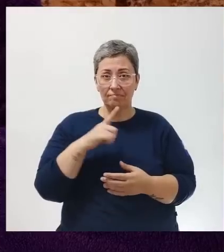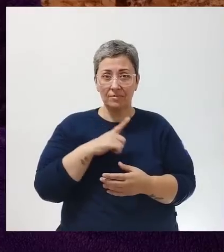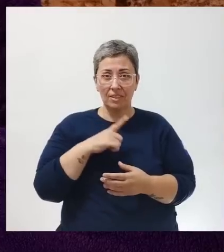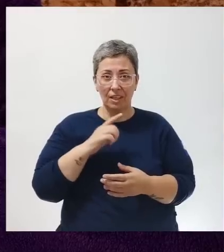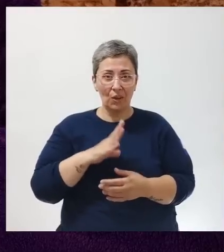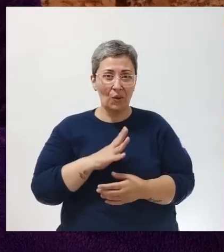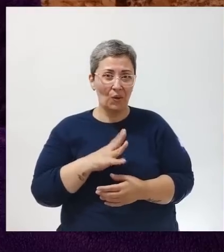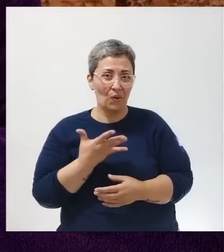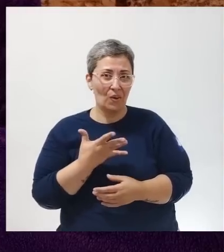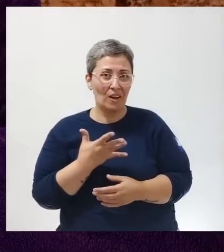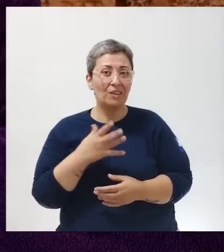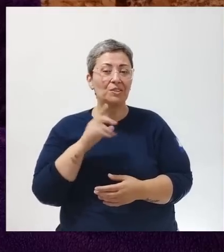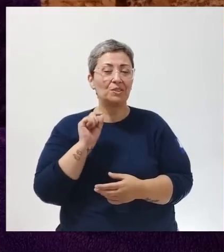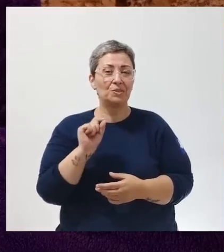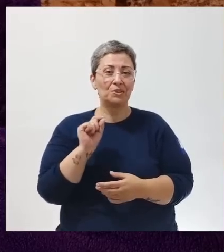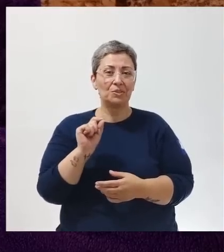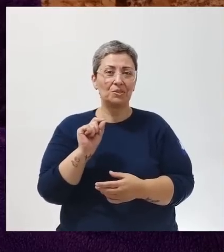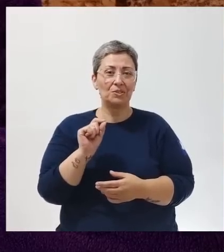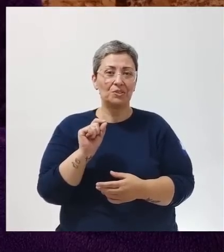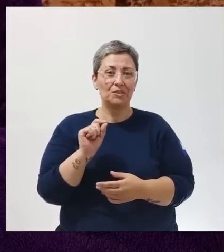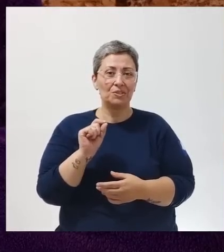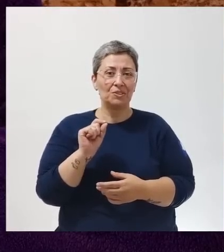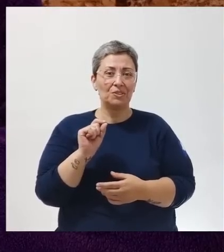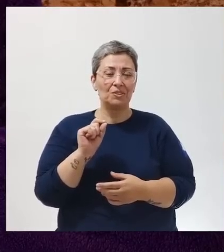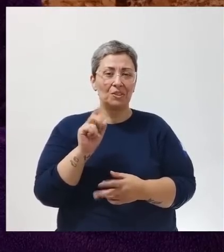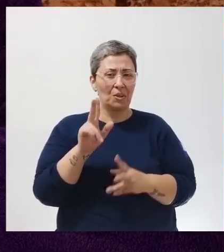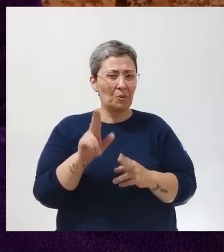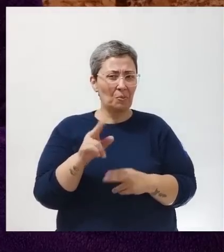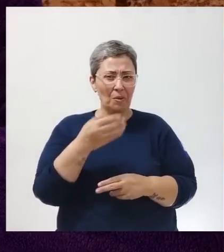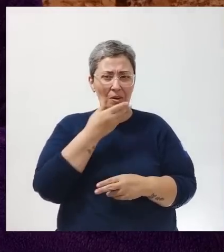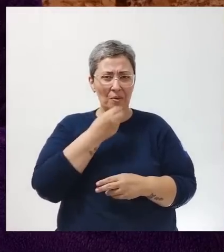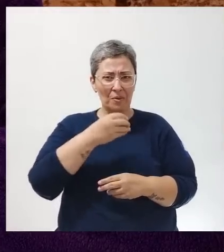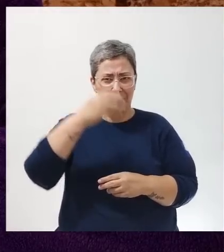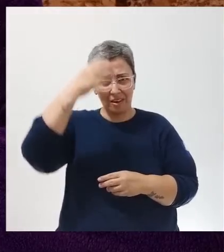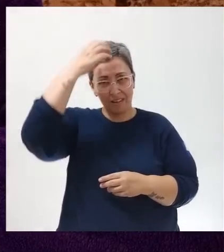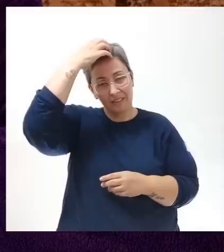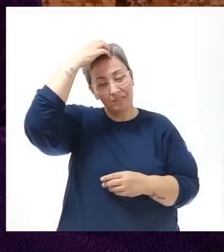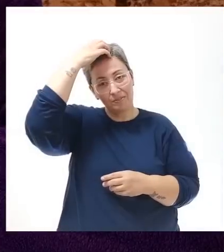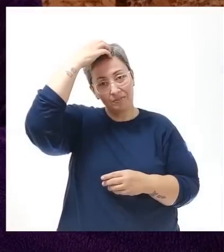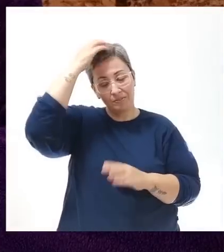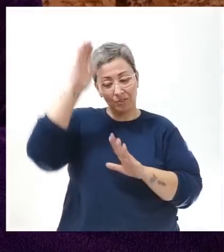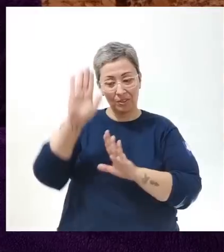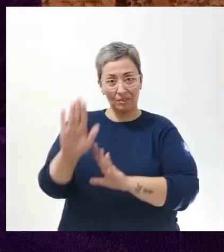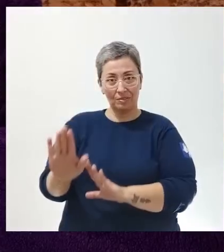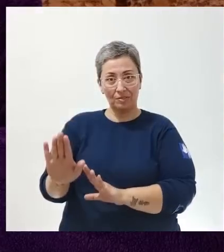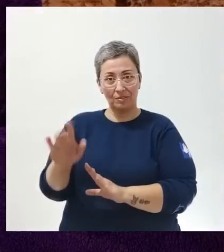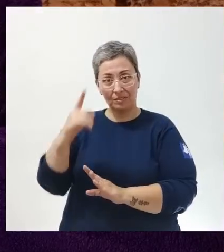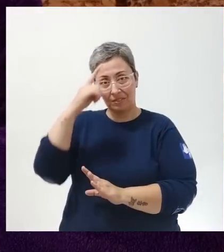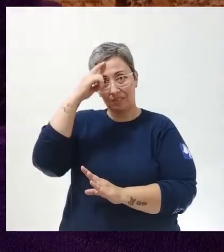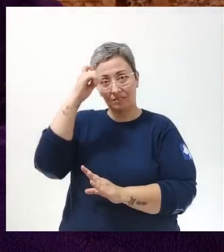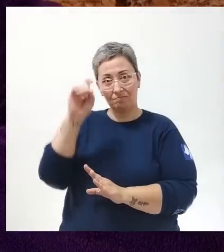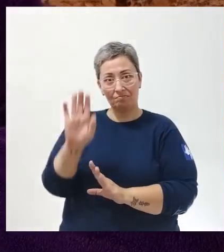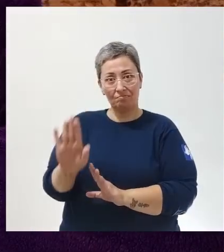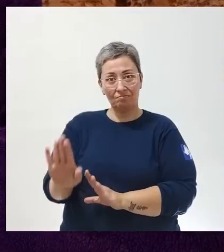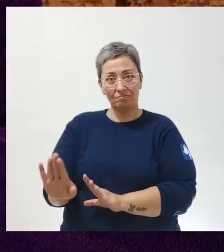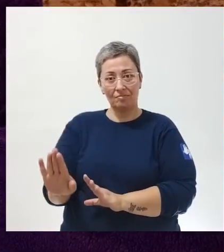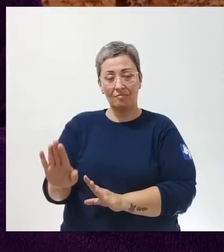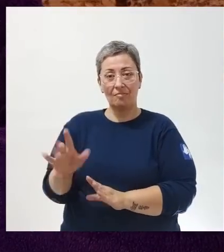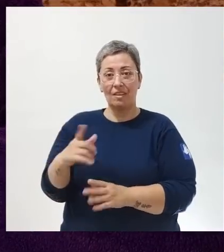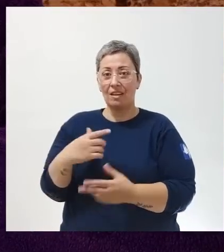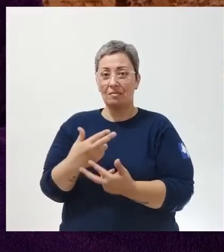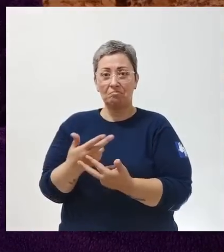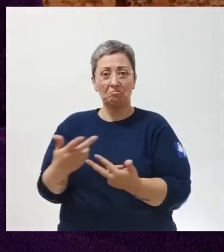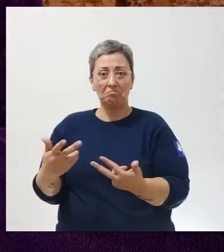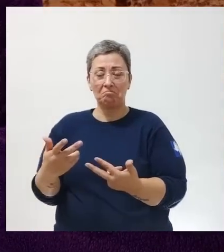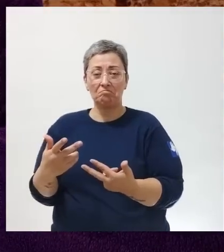Você teria coragem de fazer, assim como o rei fez, deixar a sua ideia, as